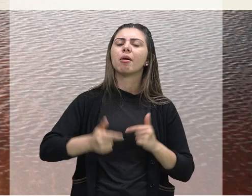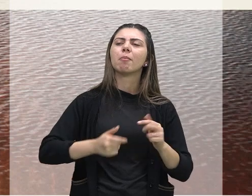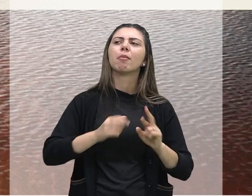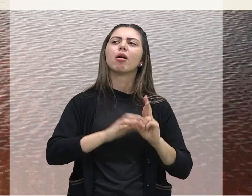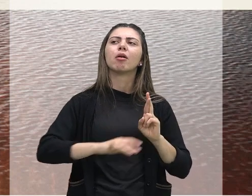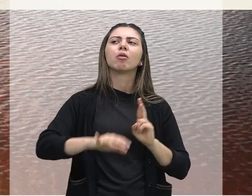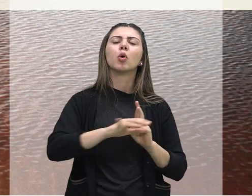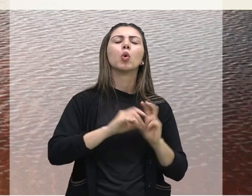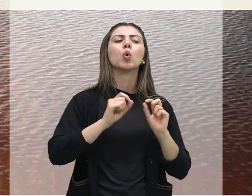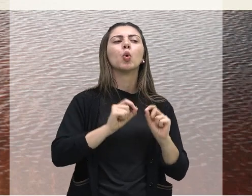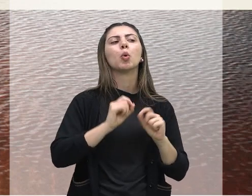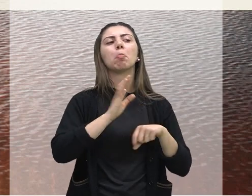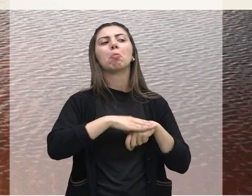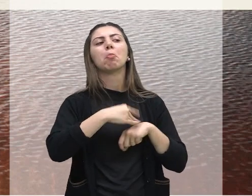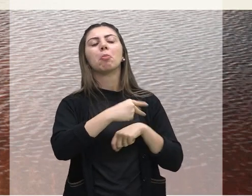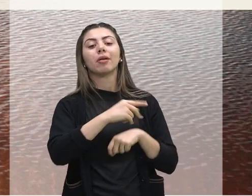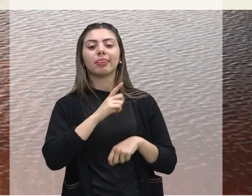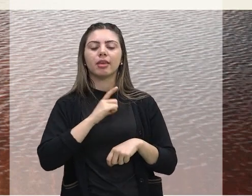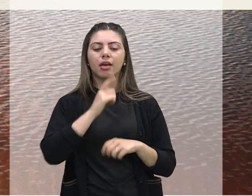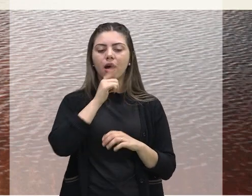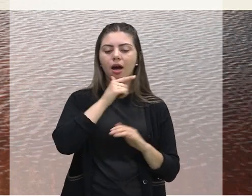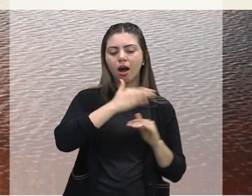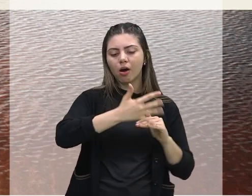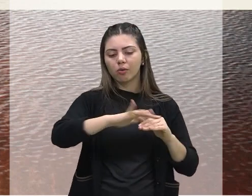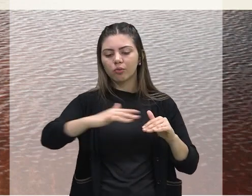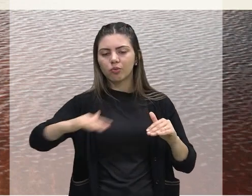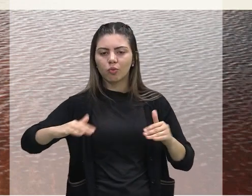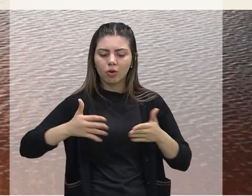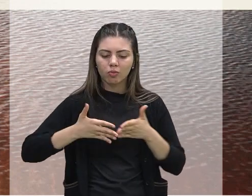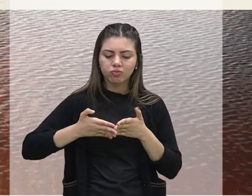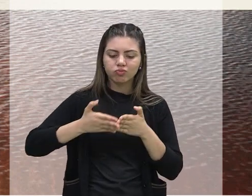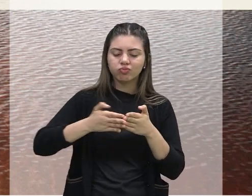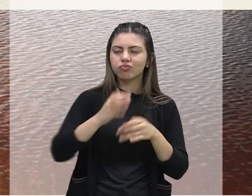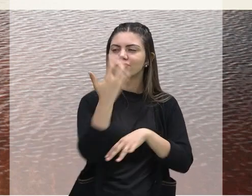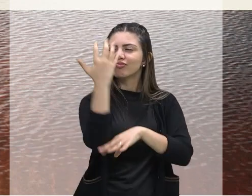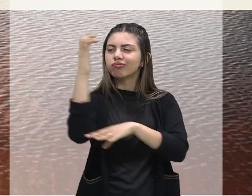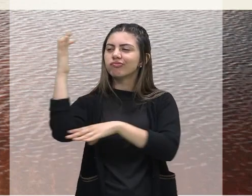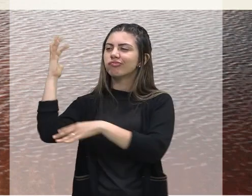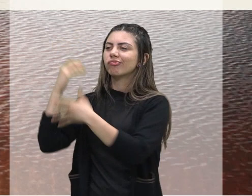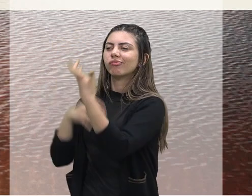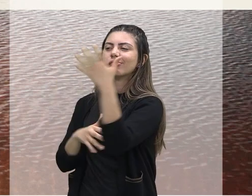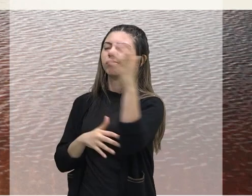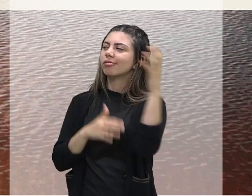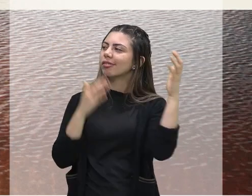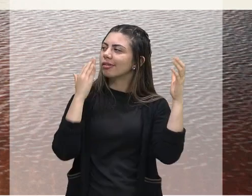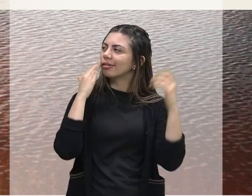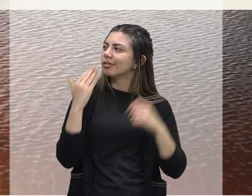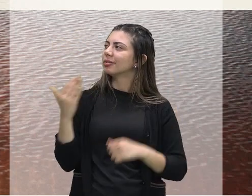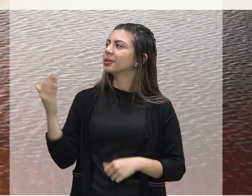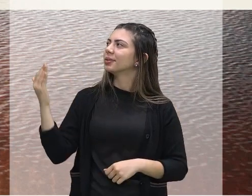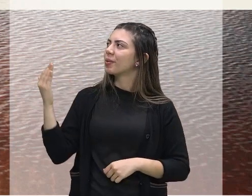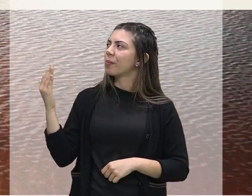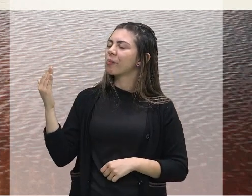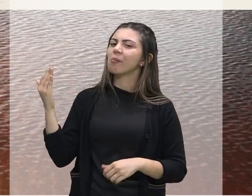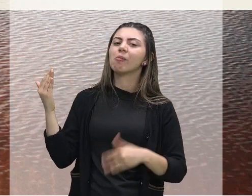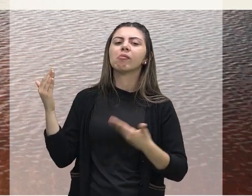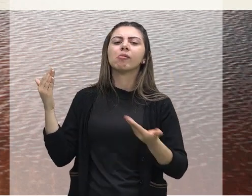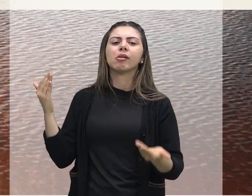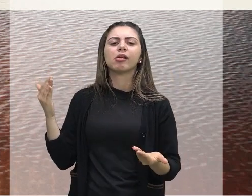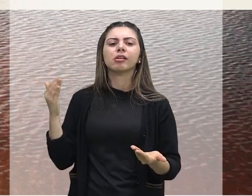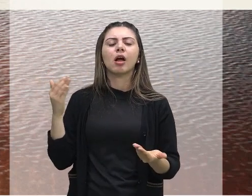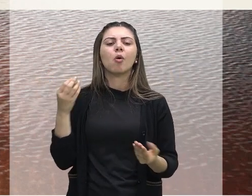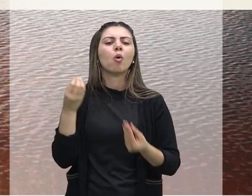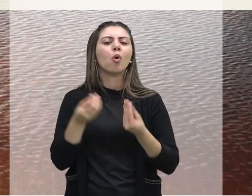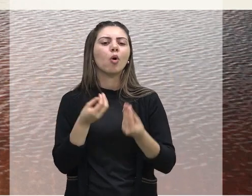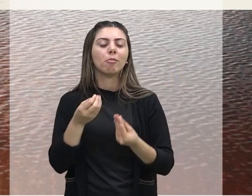aqui a água, nós temos a canoa, nós temos a floresta, né? Então, o trabalhador ribeirinho, ele